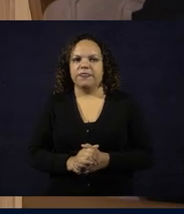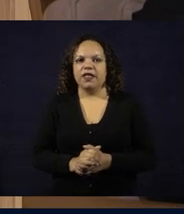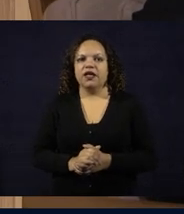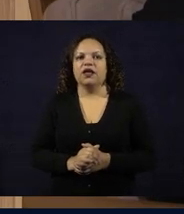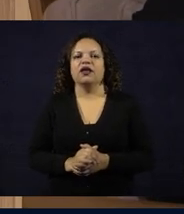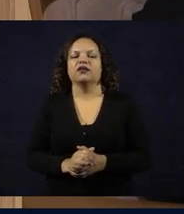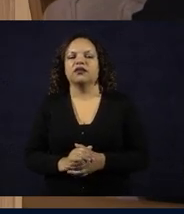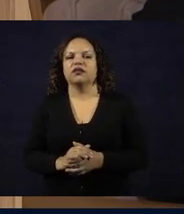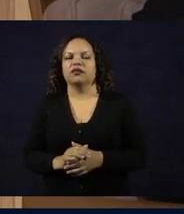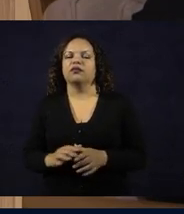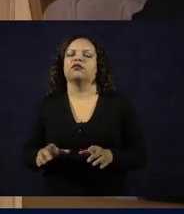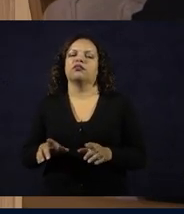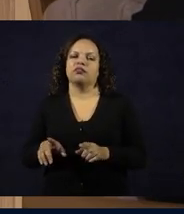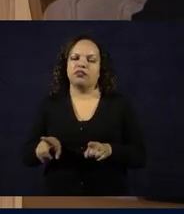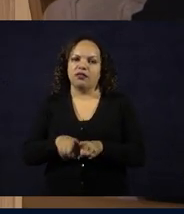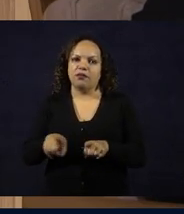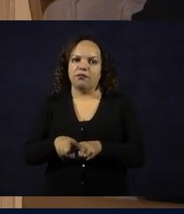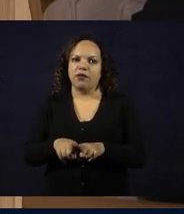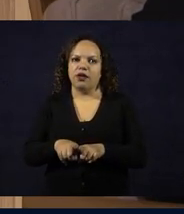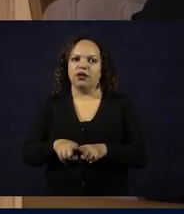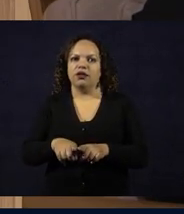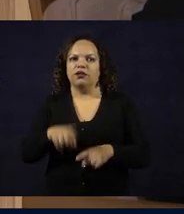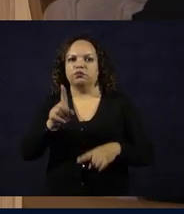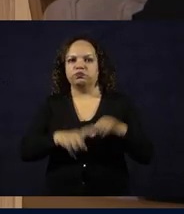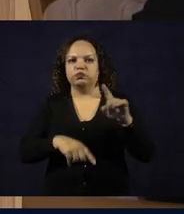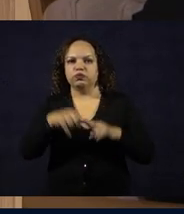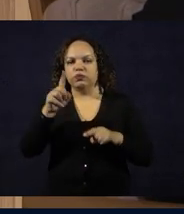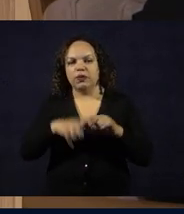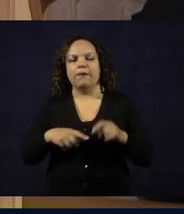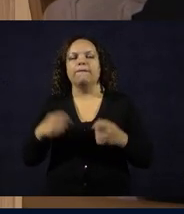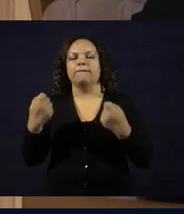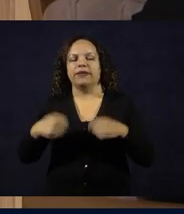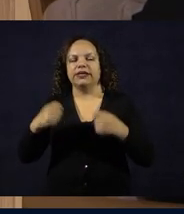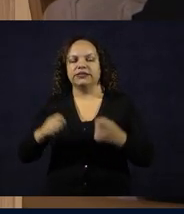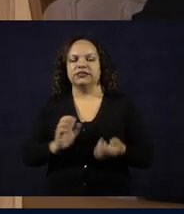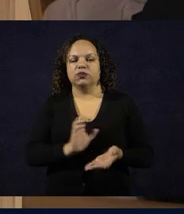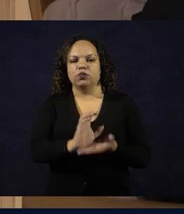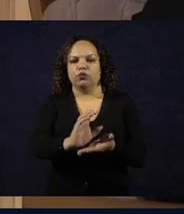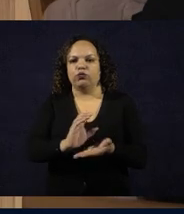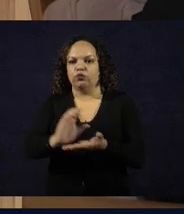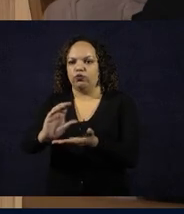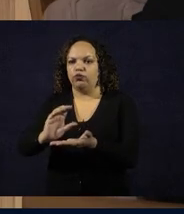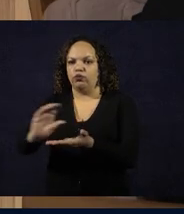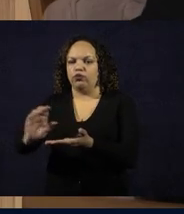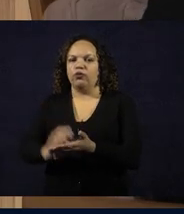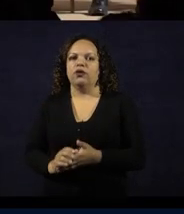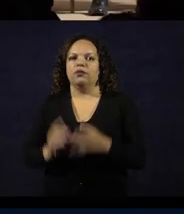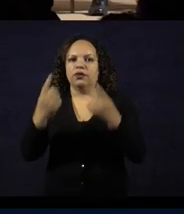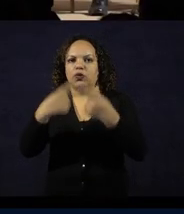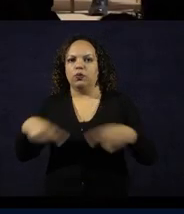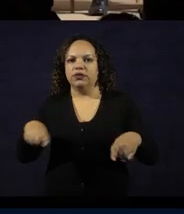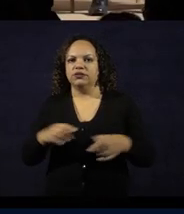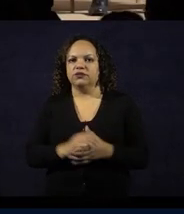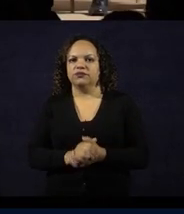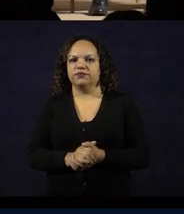da infraestrutura dos portos também é precisa de bastante investimento de modo que a gente seja mais competitivo